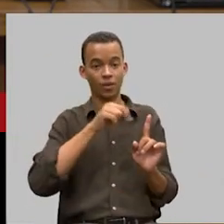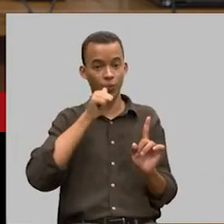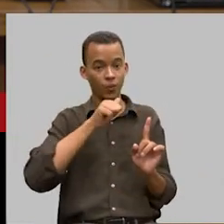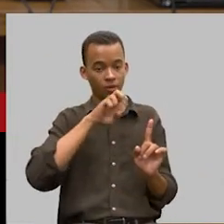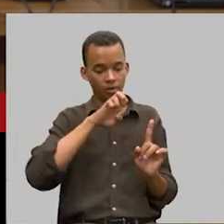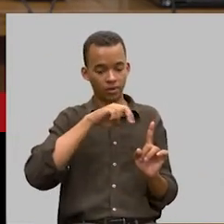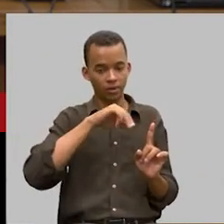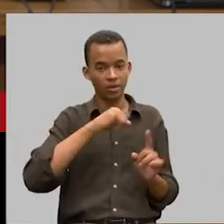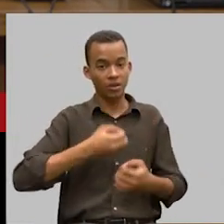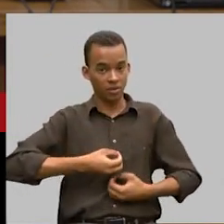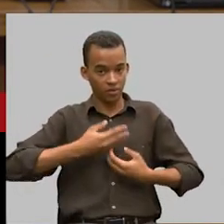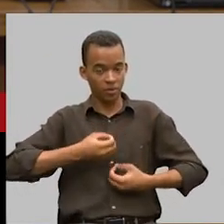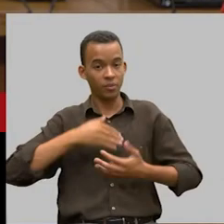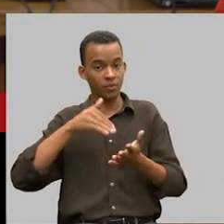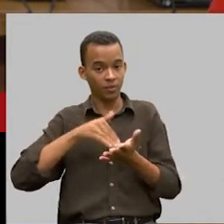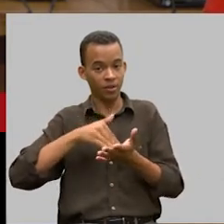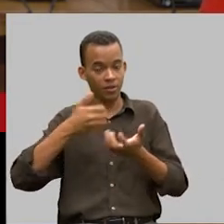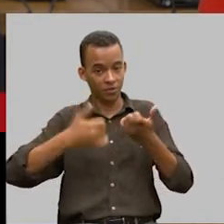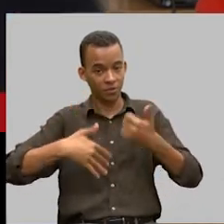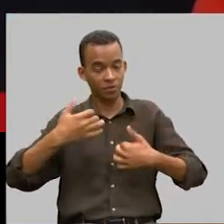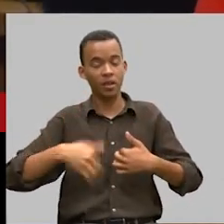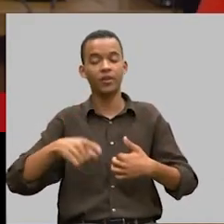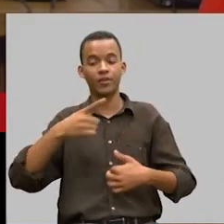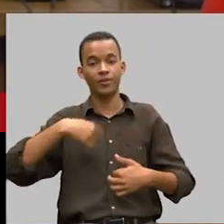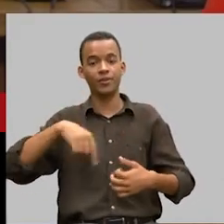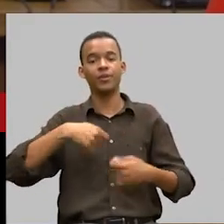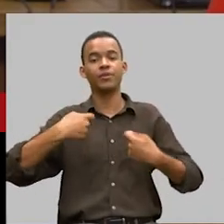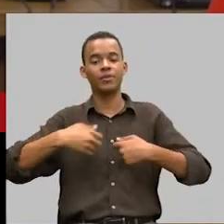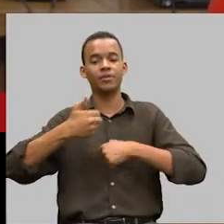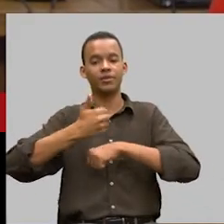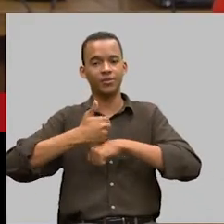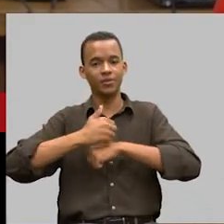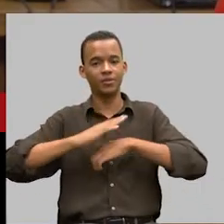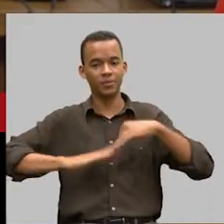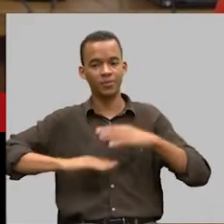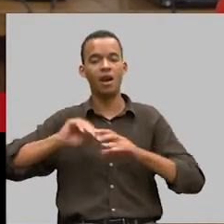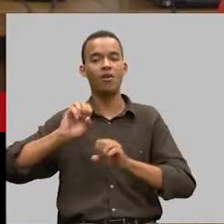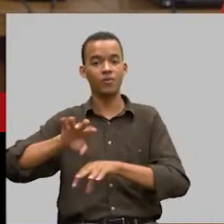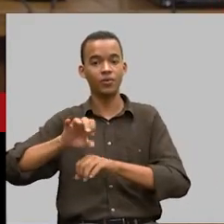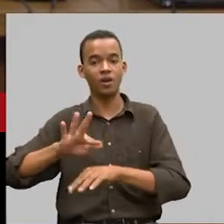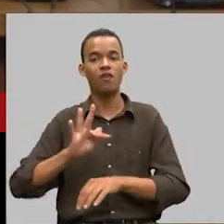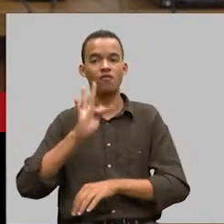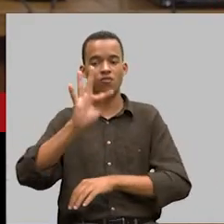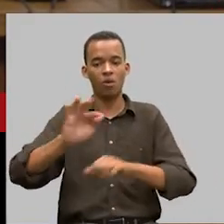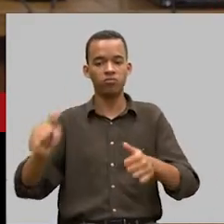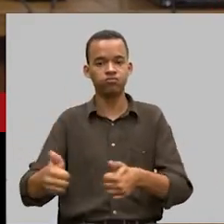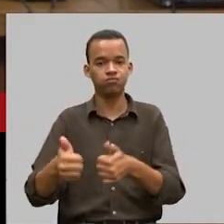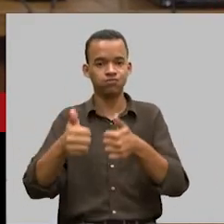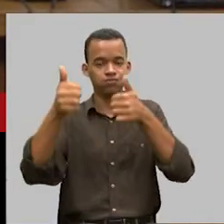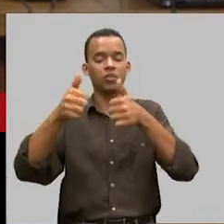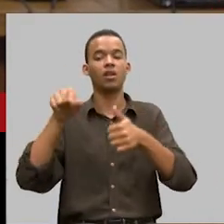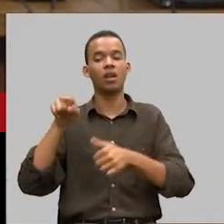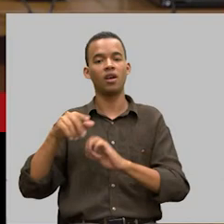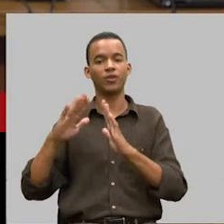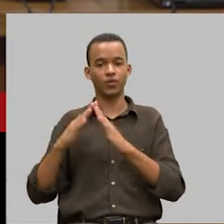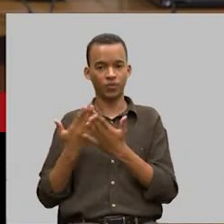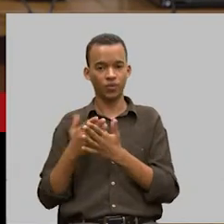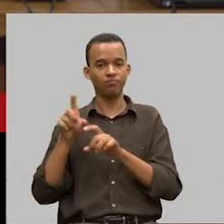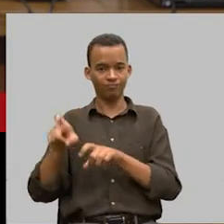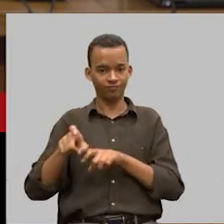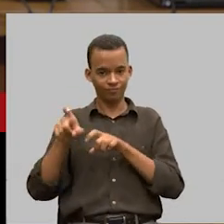dela fazer de nós educadores para uma nova construção assim a educação do campo será